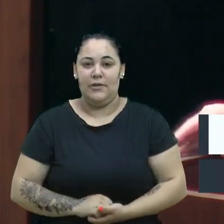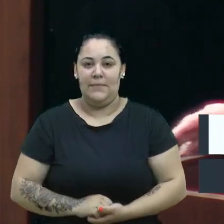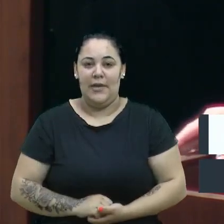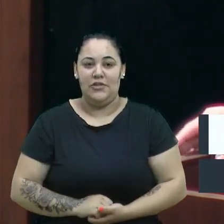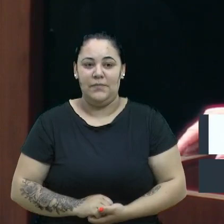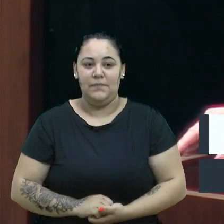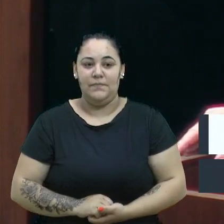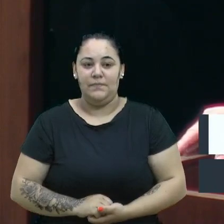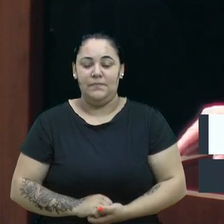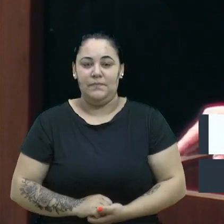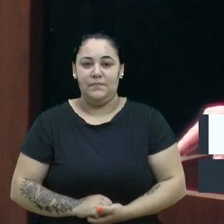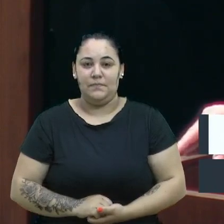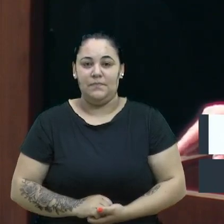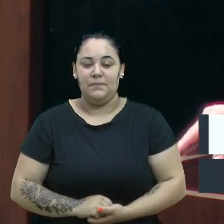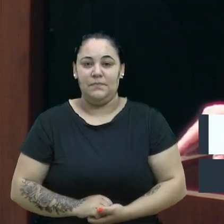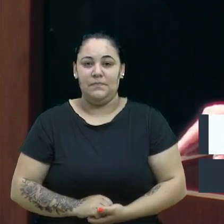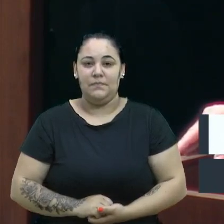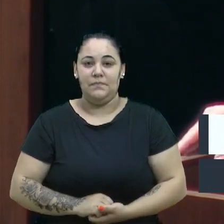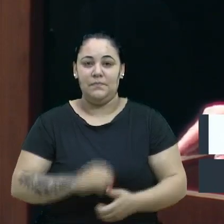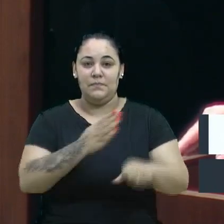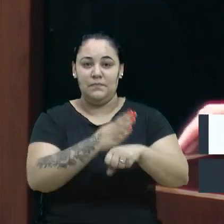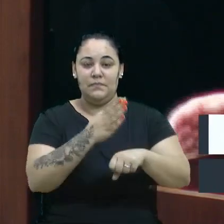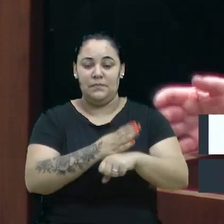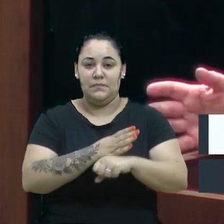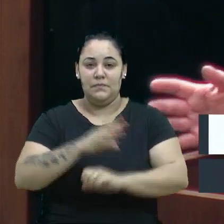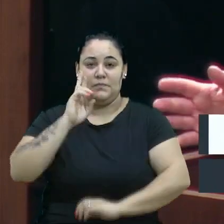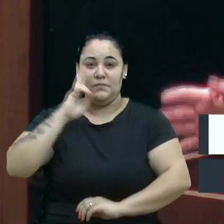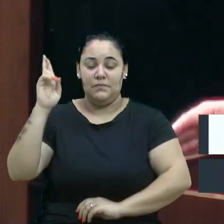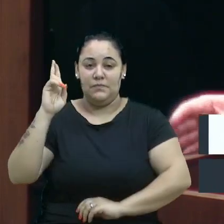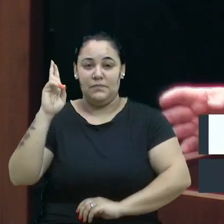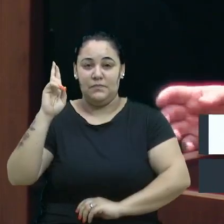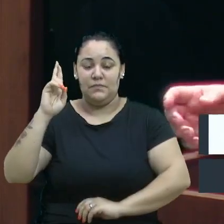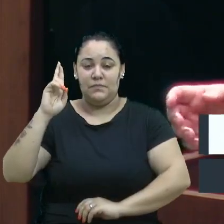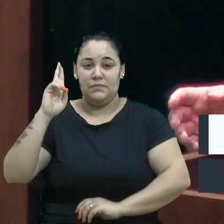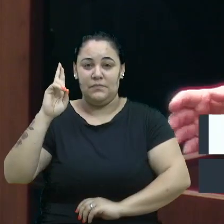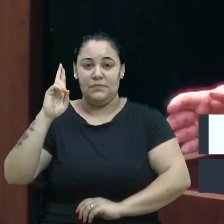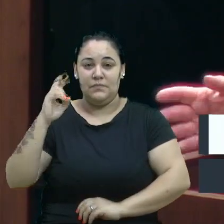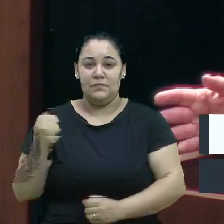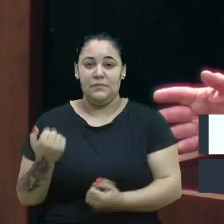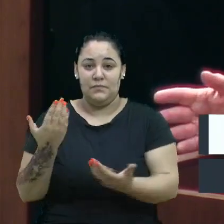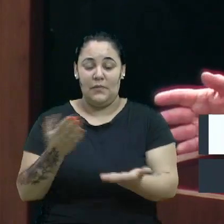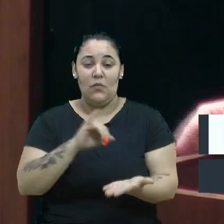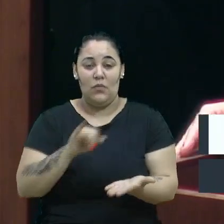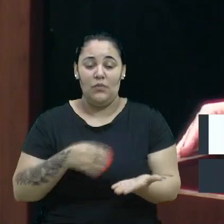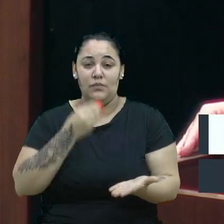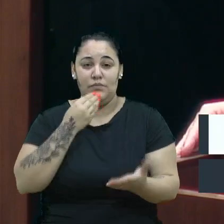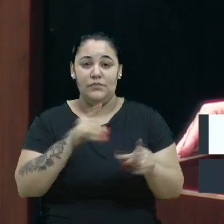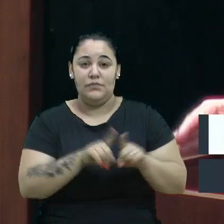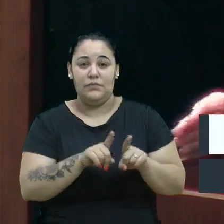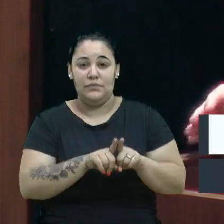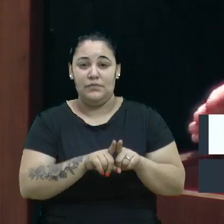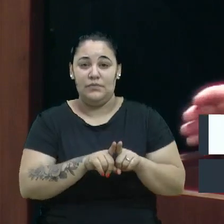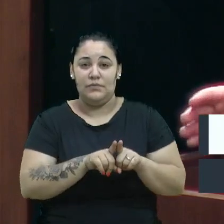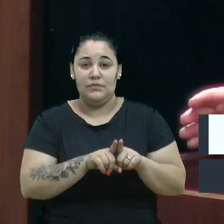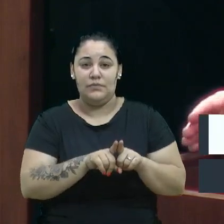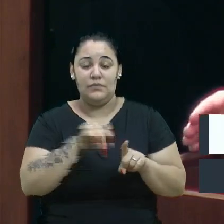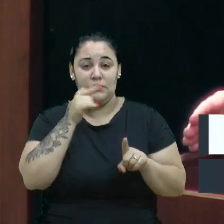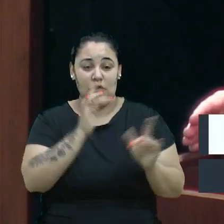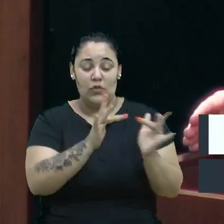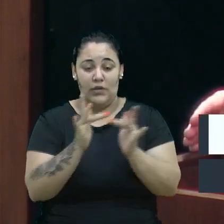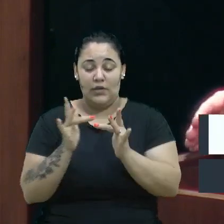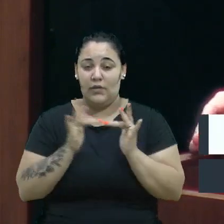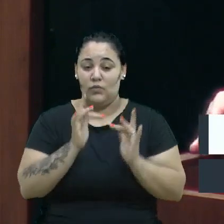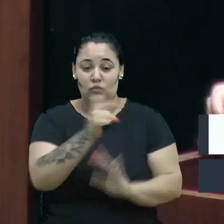O envolvimento do prefeito e do diretor da SEMA oferece, então, uma grande oportunidade, né, para se conectar com outros